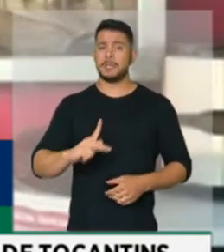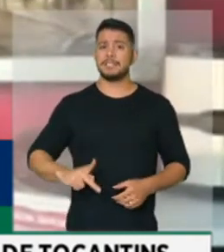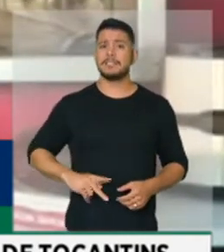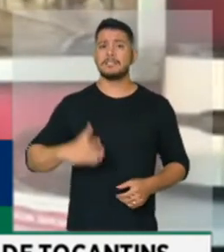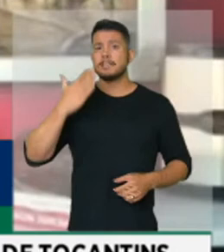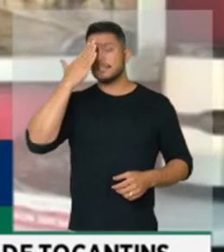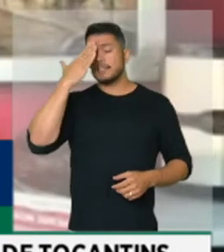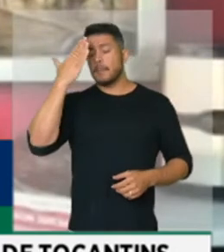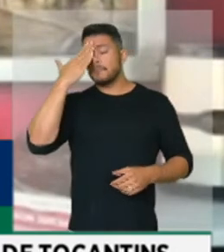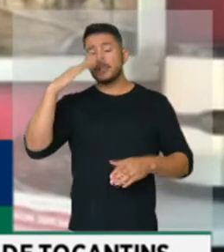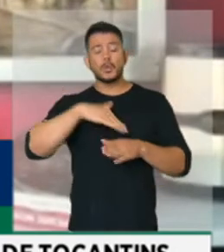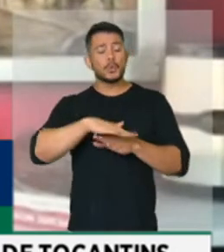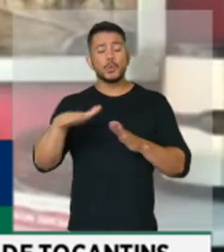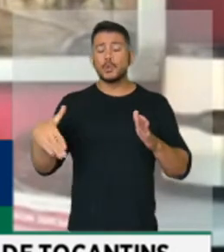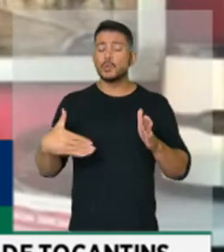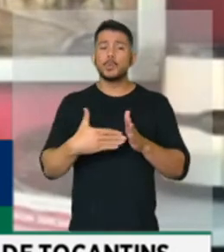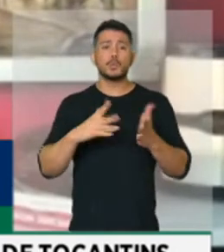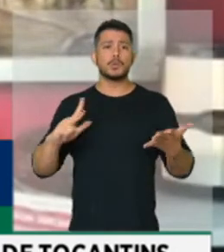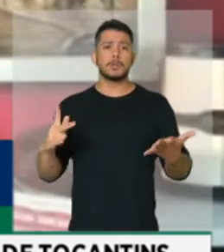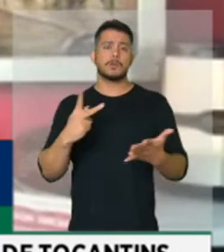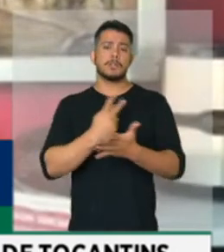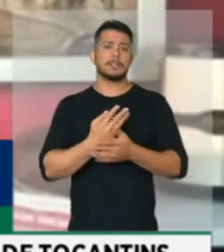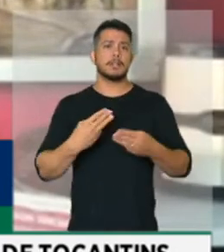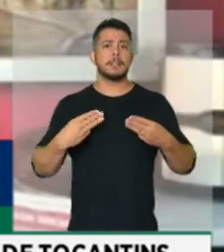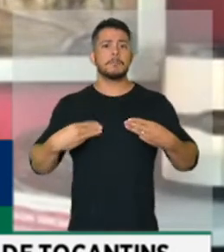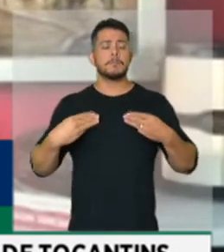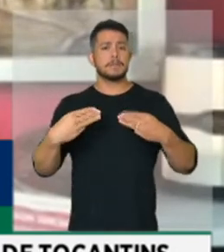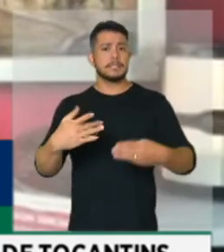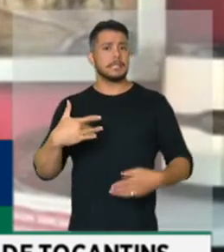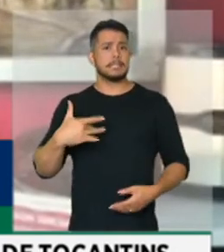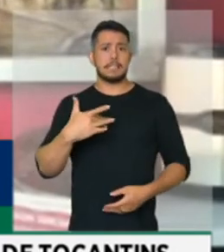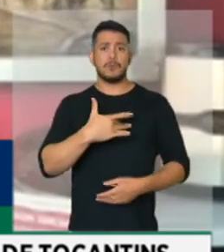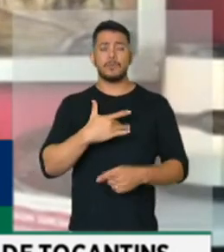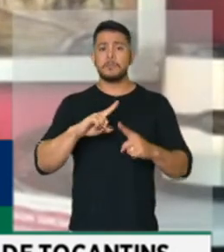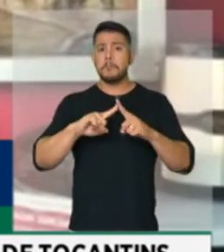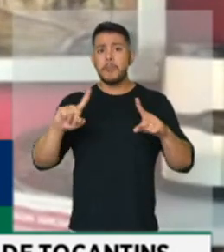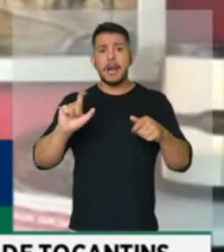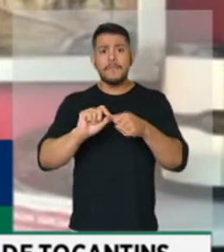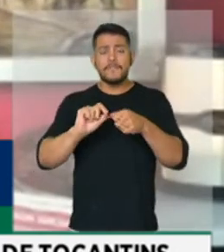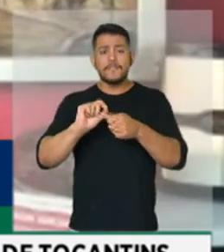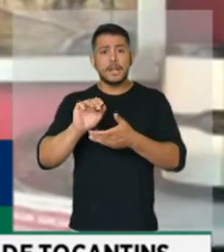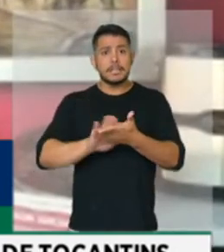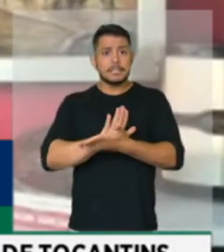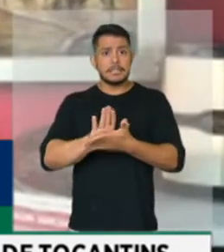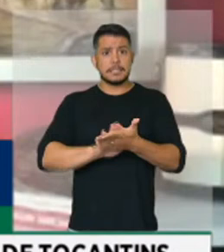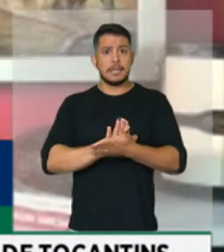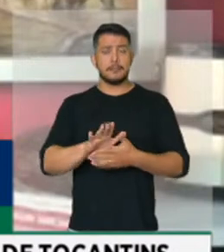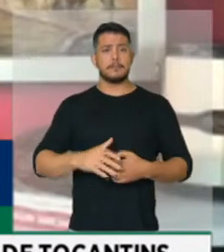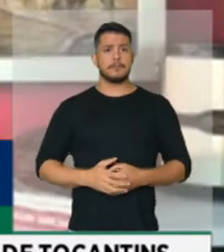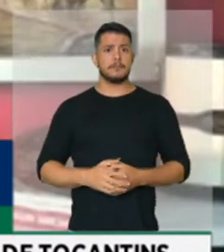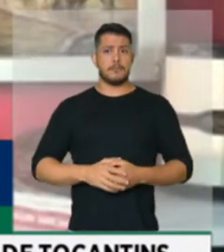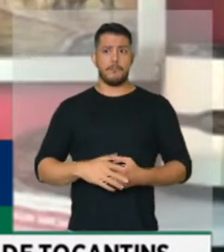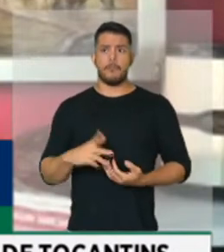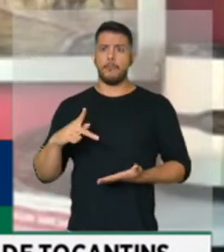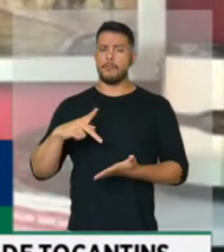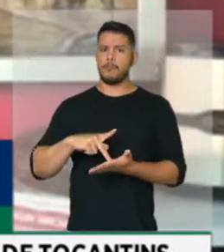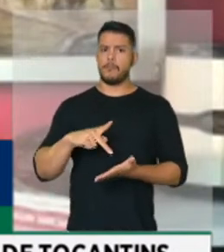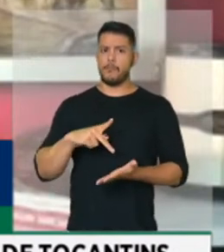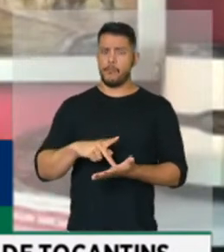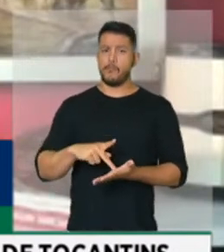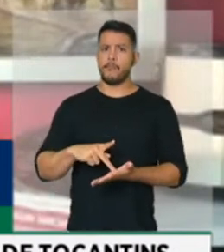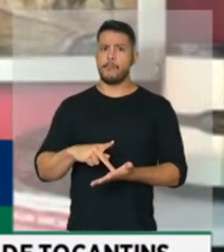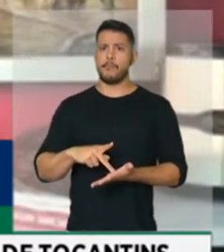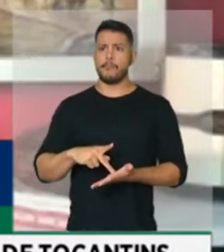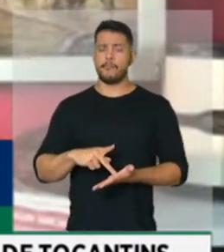estavam acontecendo no Ministério da Saúde, nada fez. Inclusive indicando, segundo o deputado